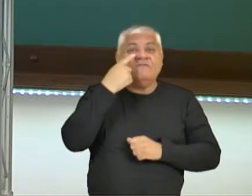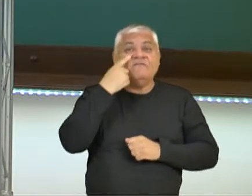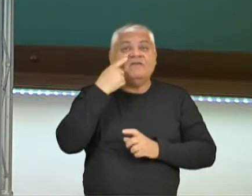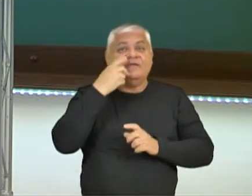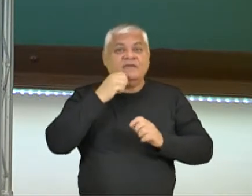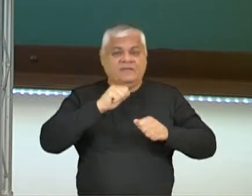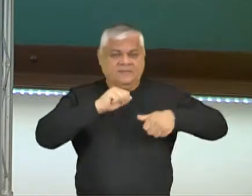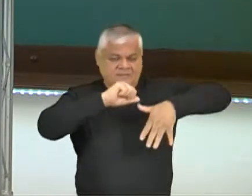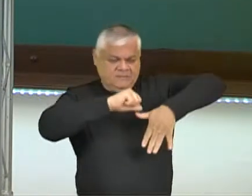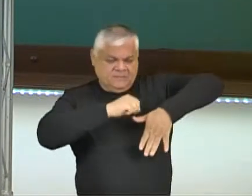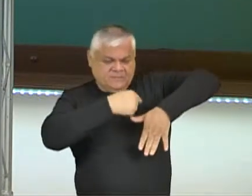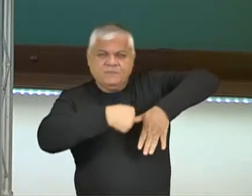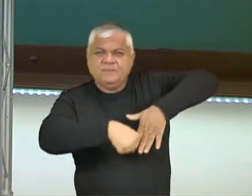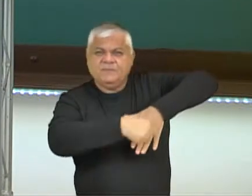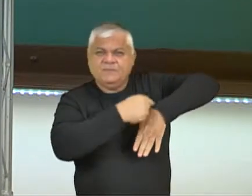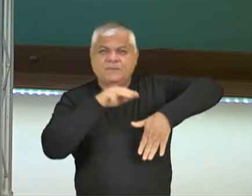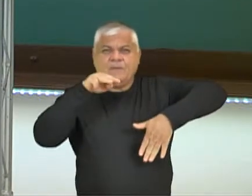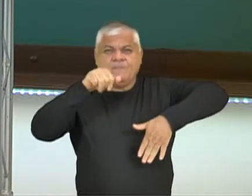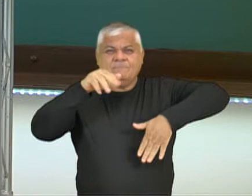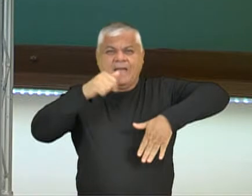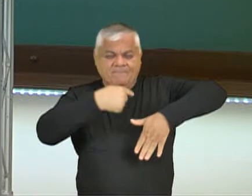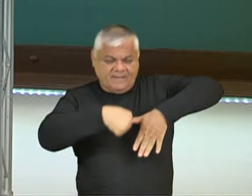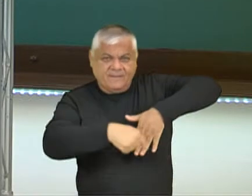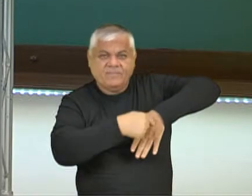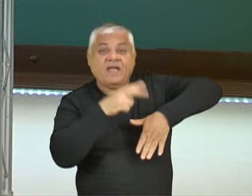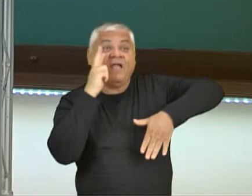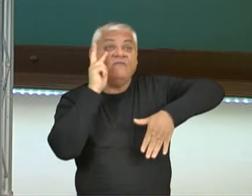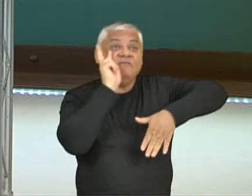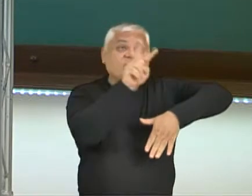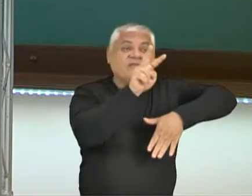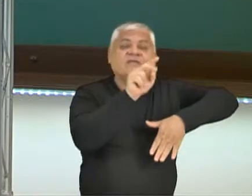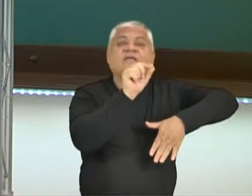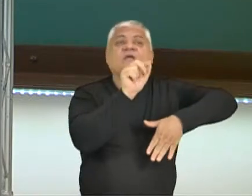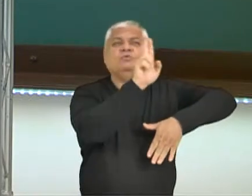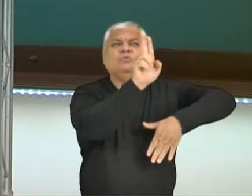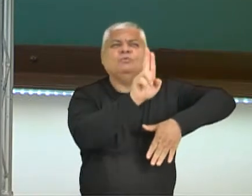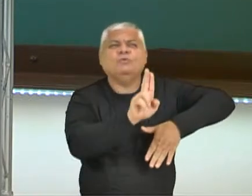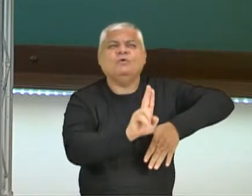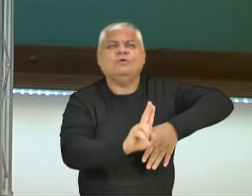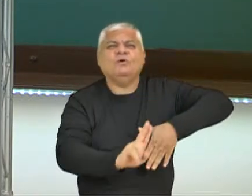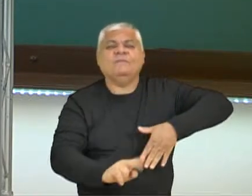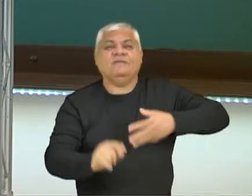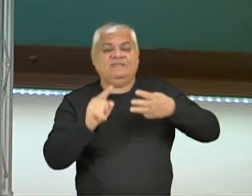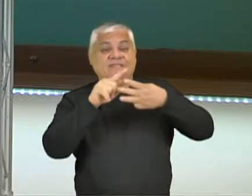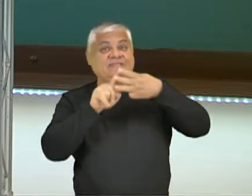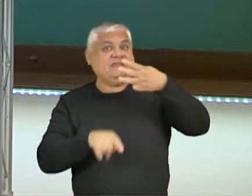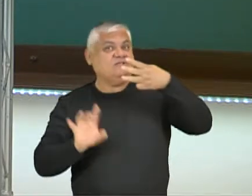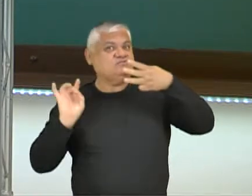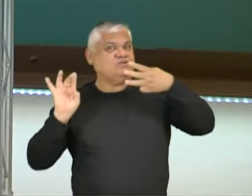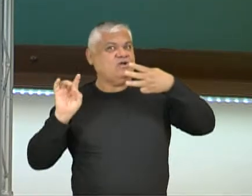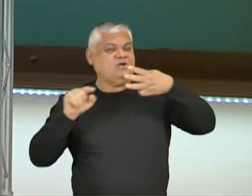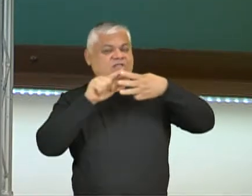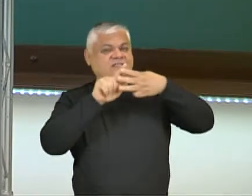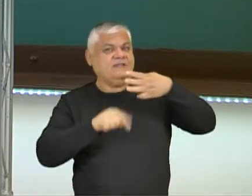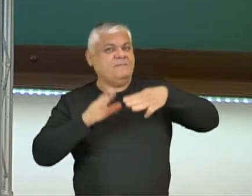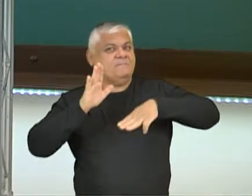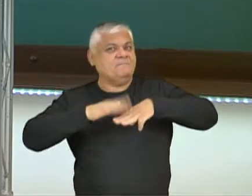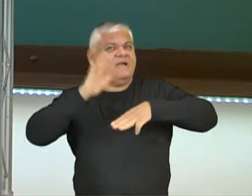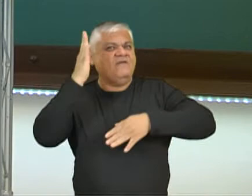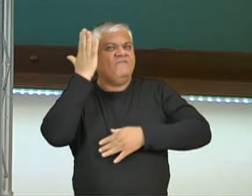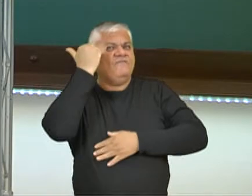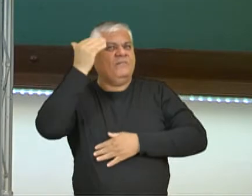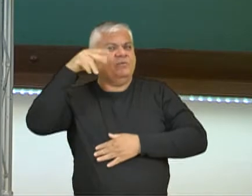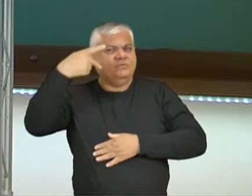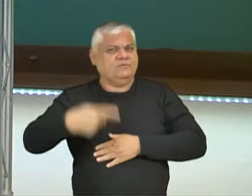da América do Sul e dos pintores mais populares, e você vai identificar os 3 pintores mais populares, aqueles que